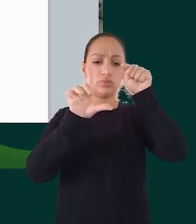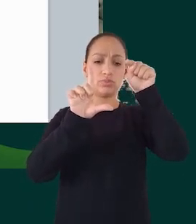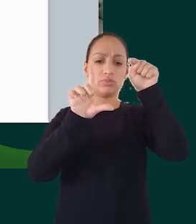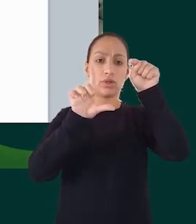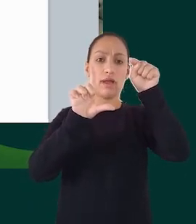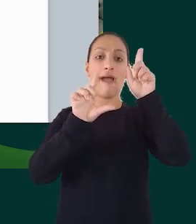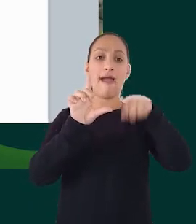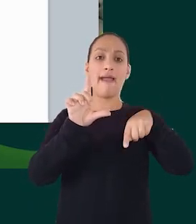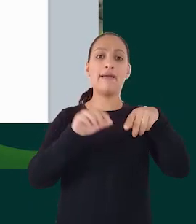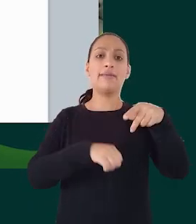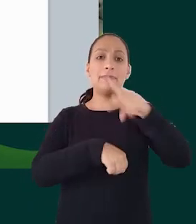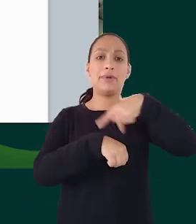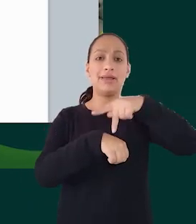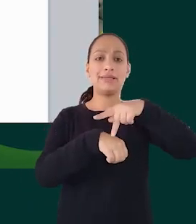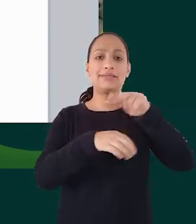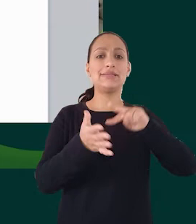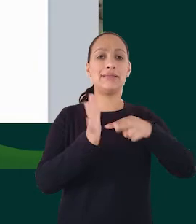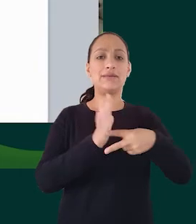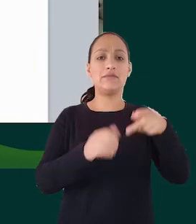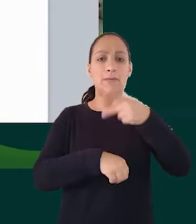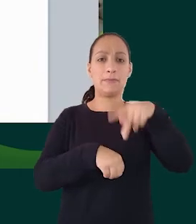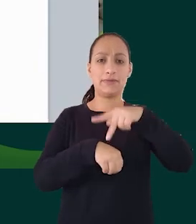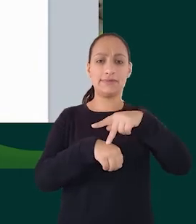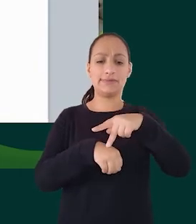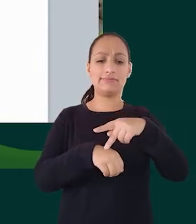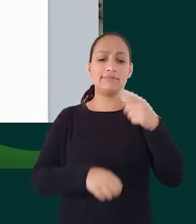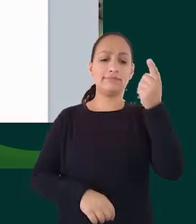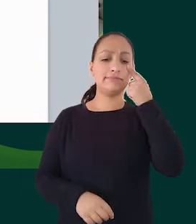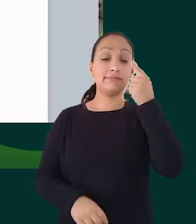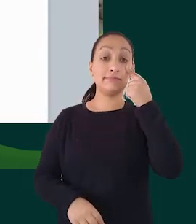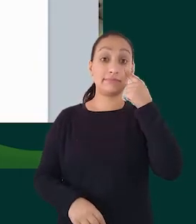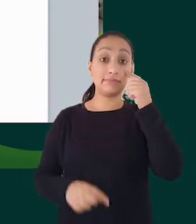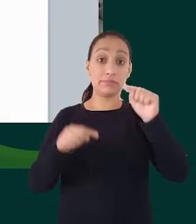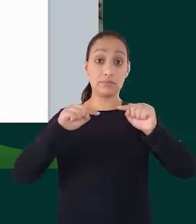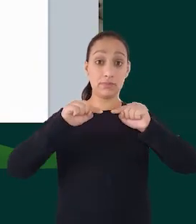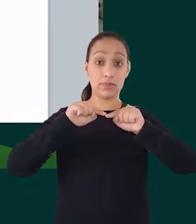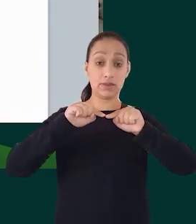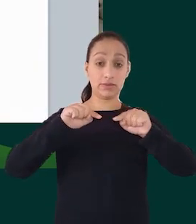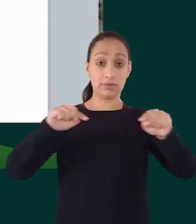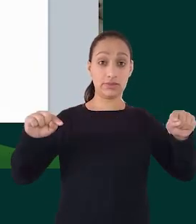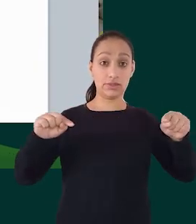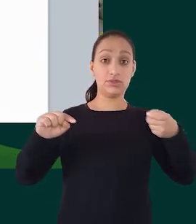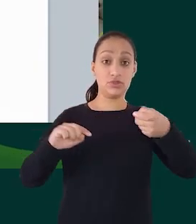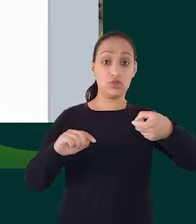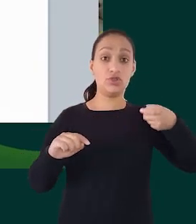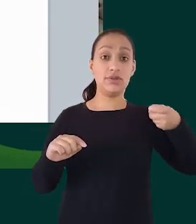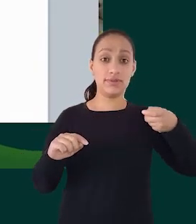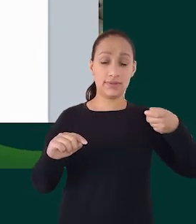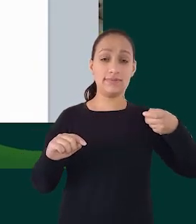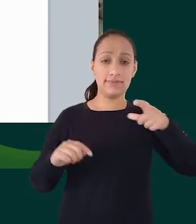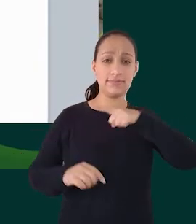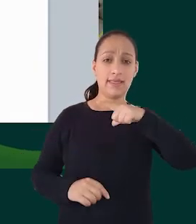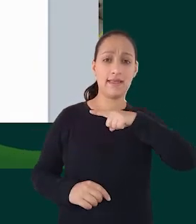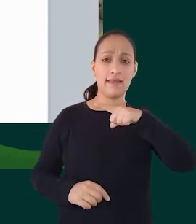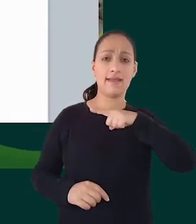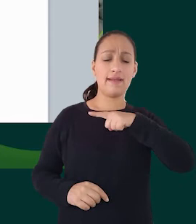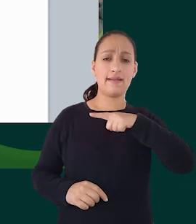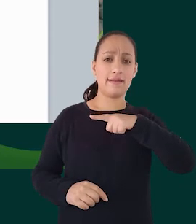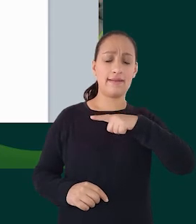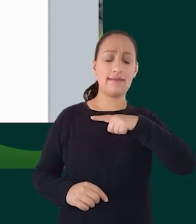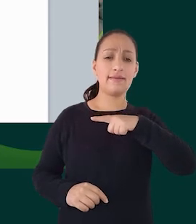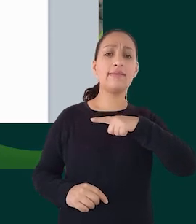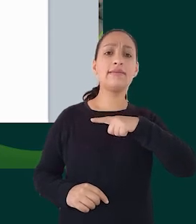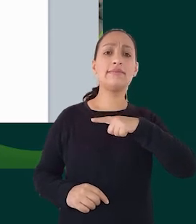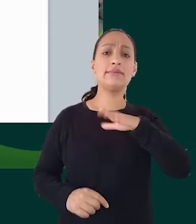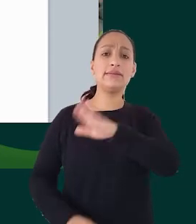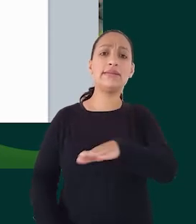Certo? Aqui embaixo, no eixo X, eu tenho as crianças